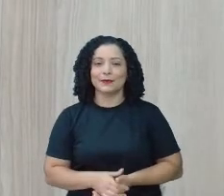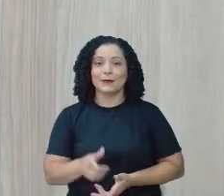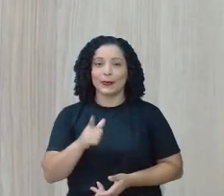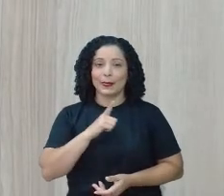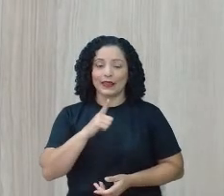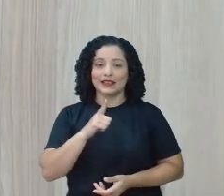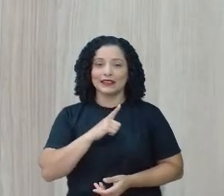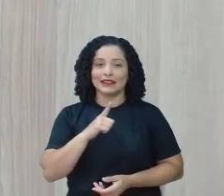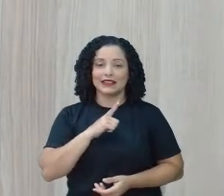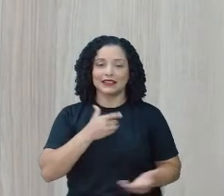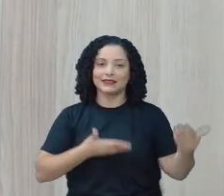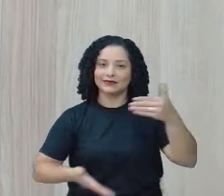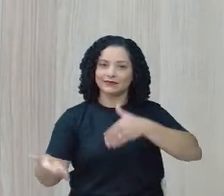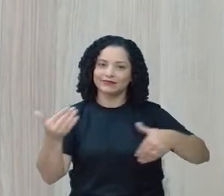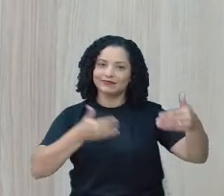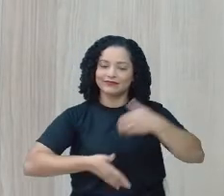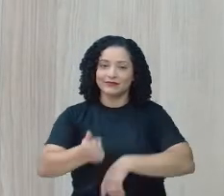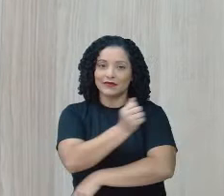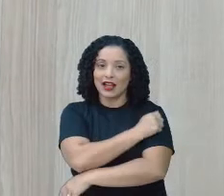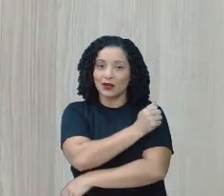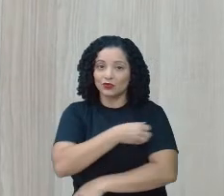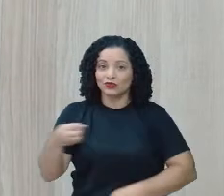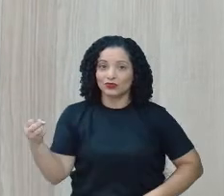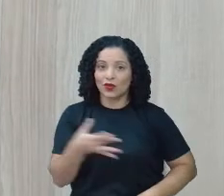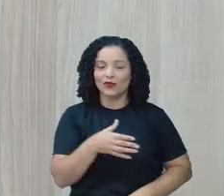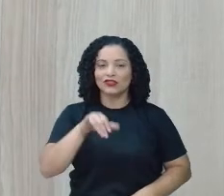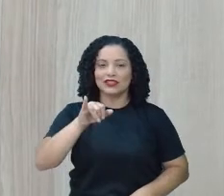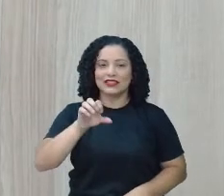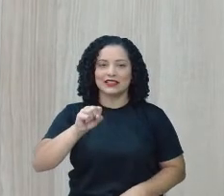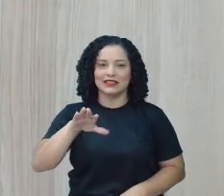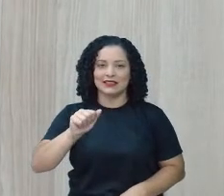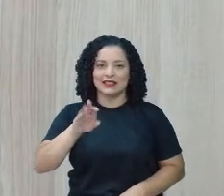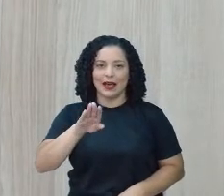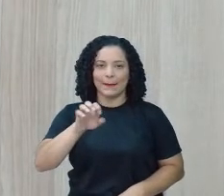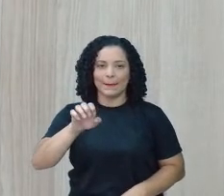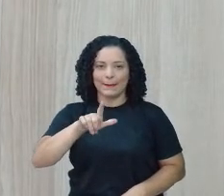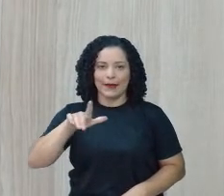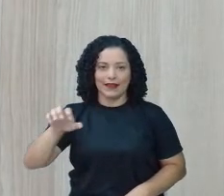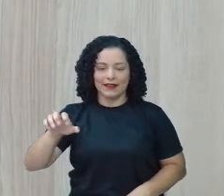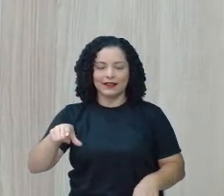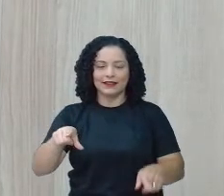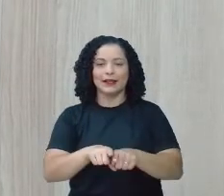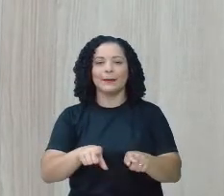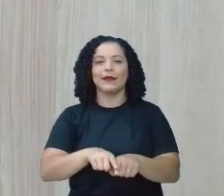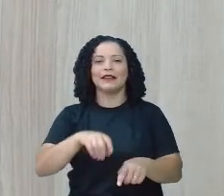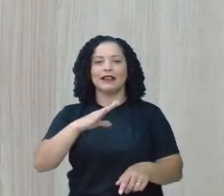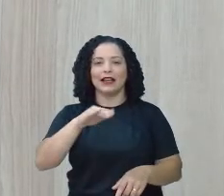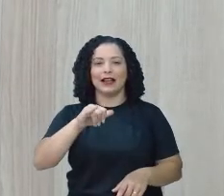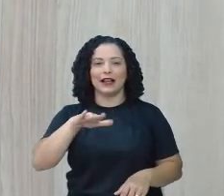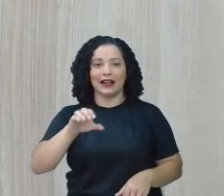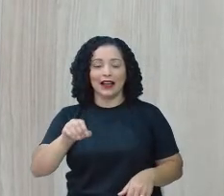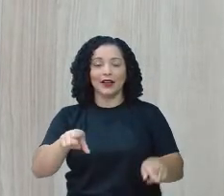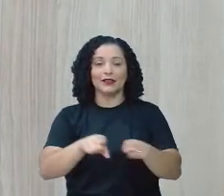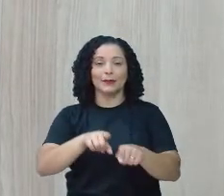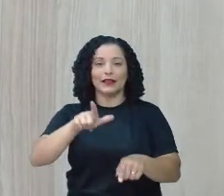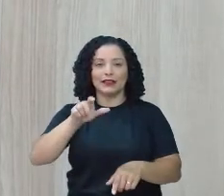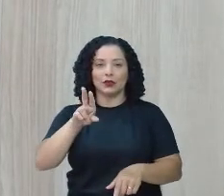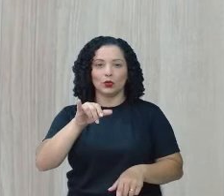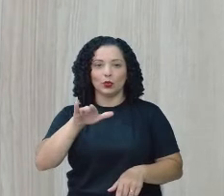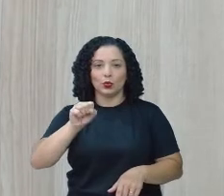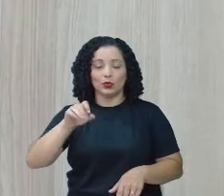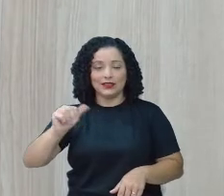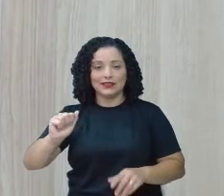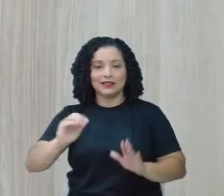aqui presença de novos alunos. Isabelle já está dando bom dia. Luísa, ela está dizendo que é Caio e Luísa que estão chegando da escola